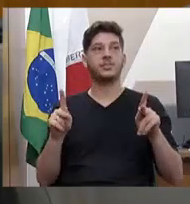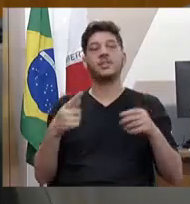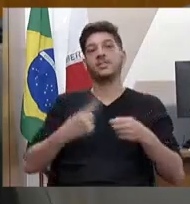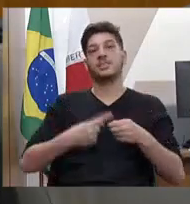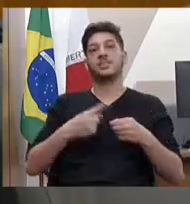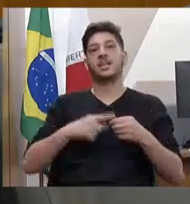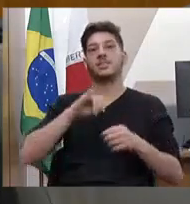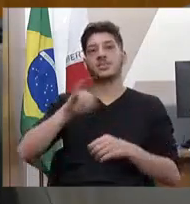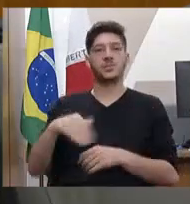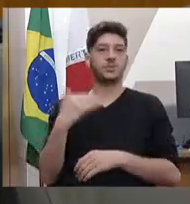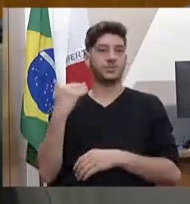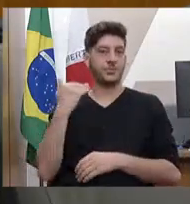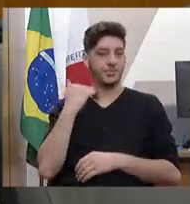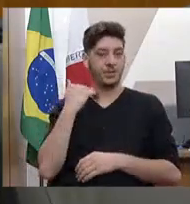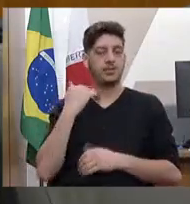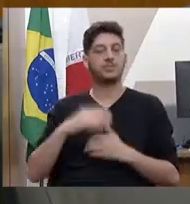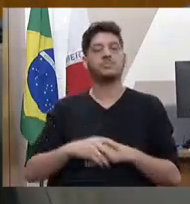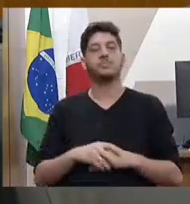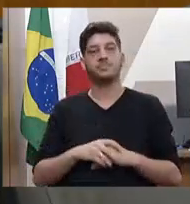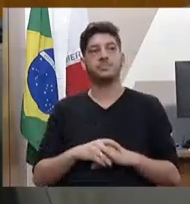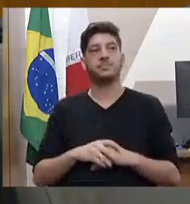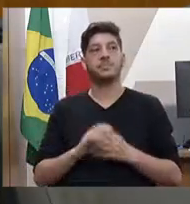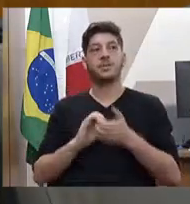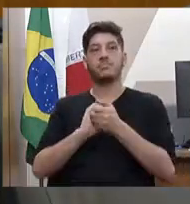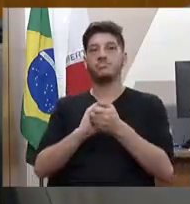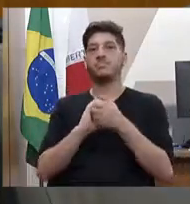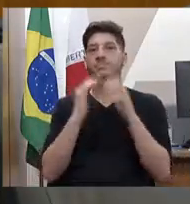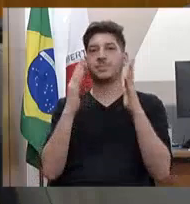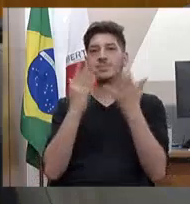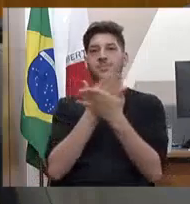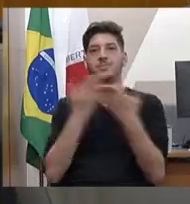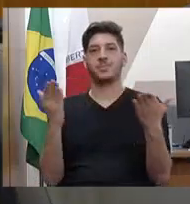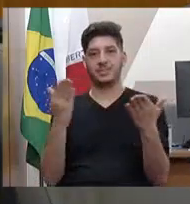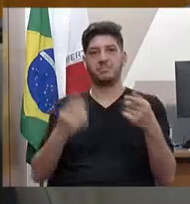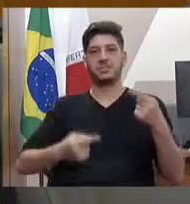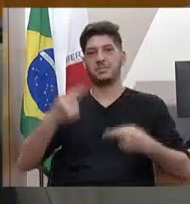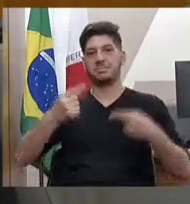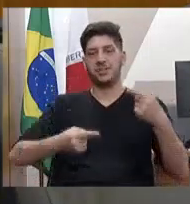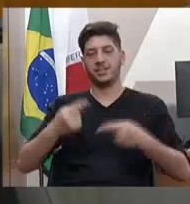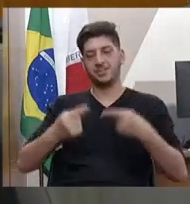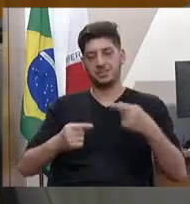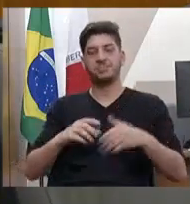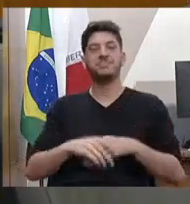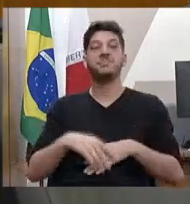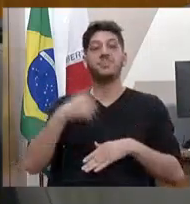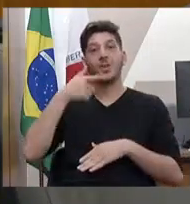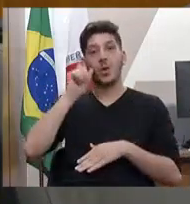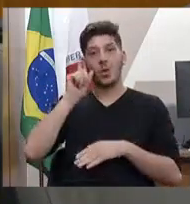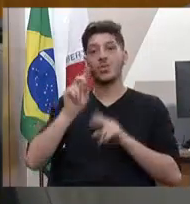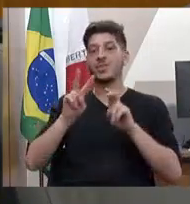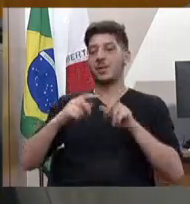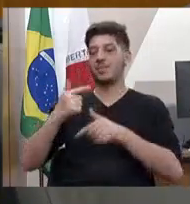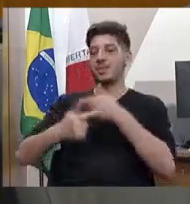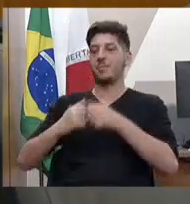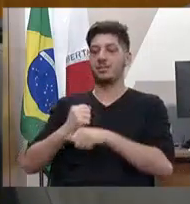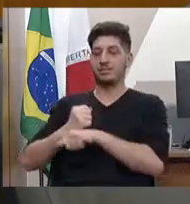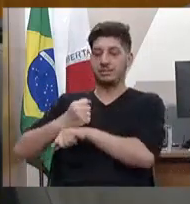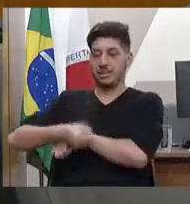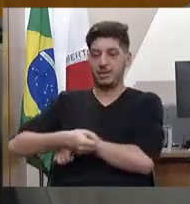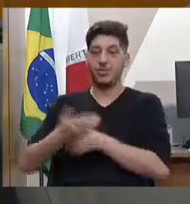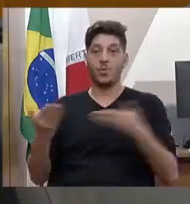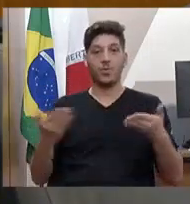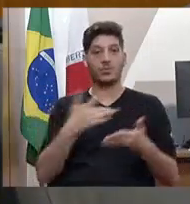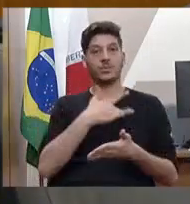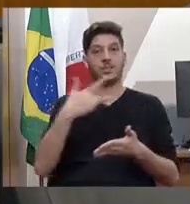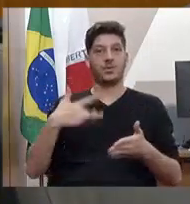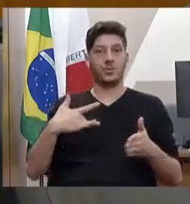Fora parabenizar aí vocês por esse debate né ontem pelo trabalho escravo e hoje da